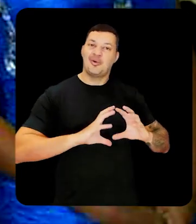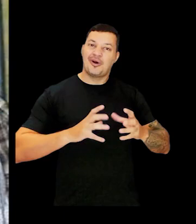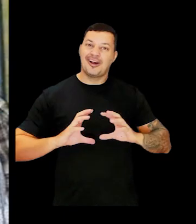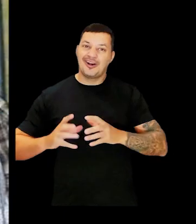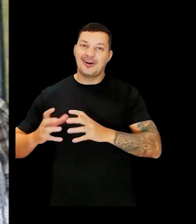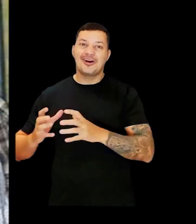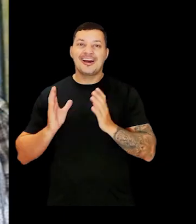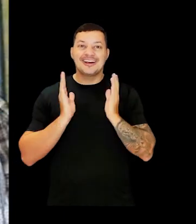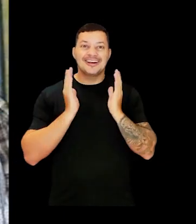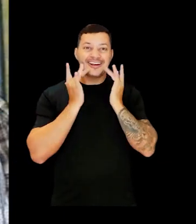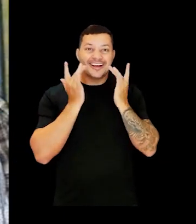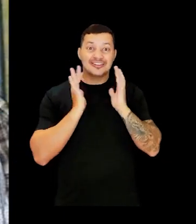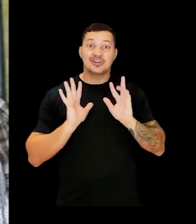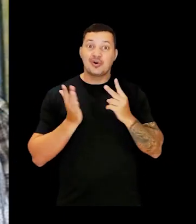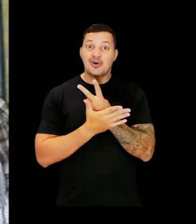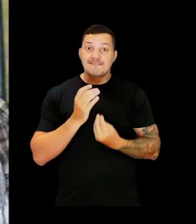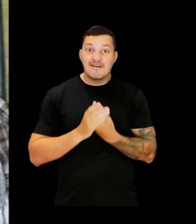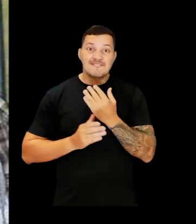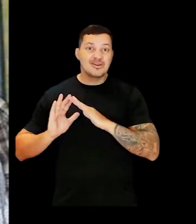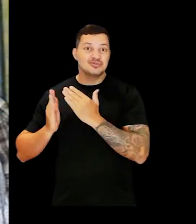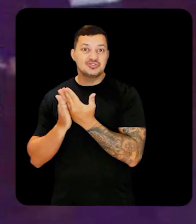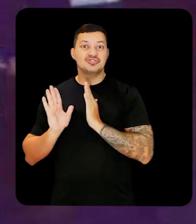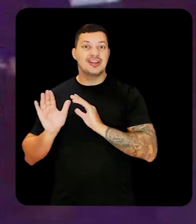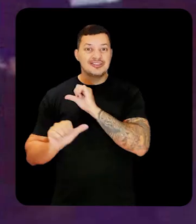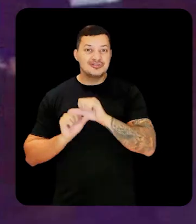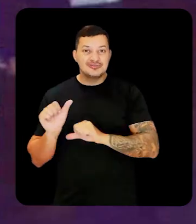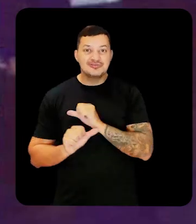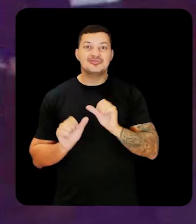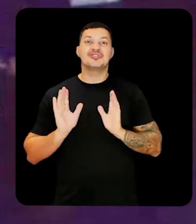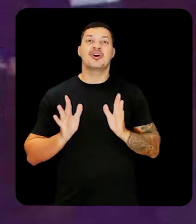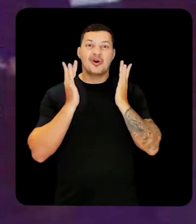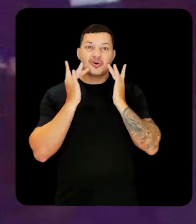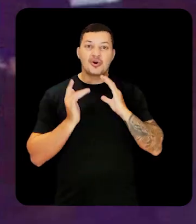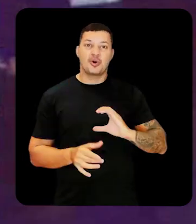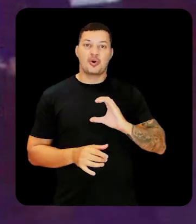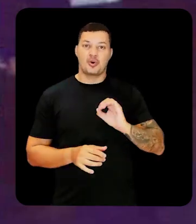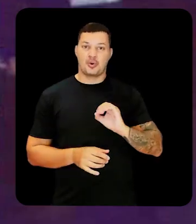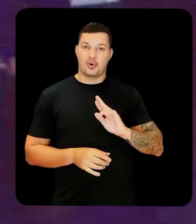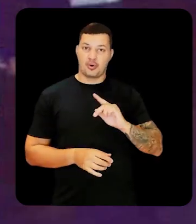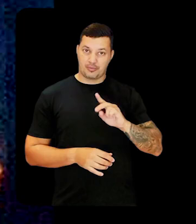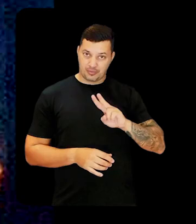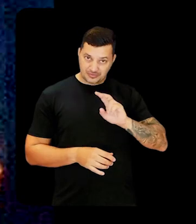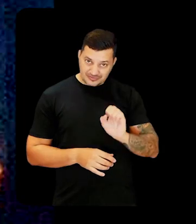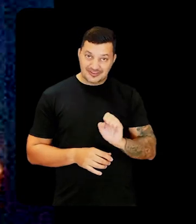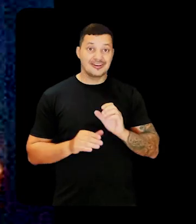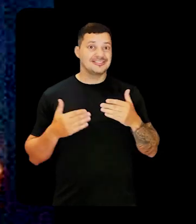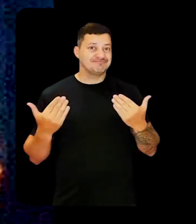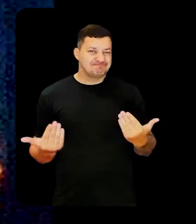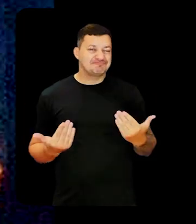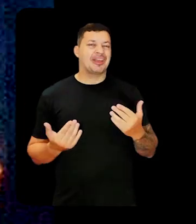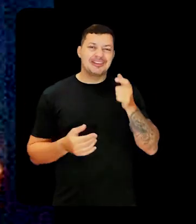um grupo de teatro que foi surgindo ali naquela escola, que se transformou no grupo de teatro Corpos Cênicos.